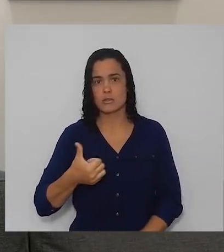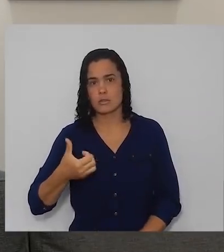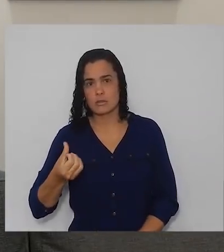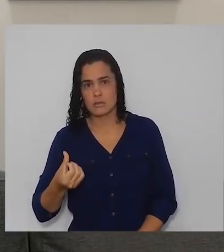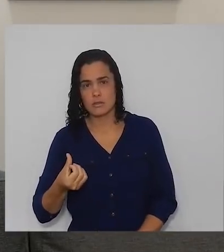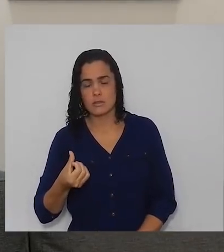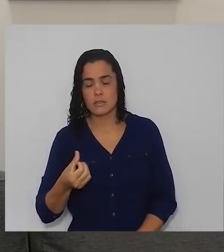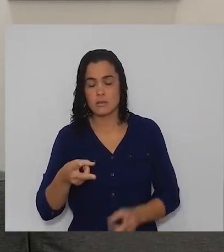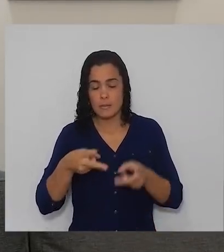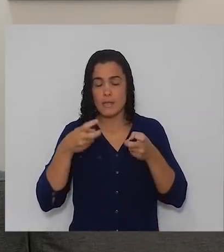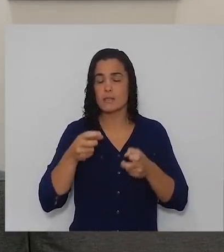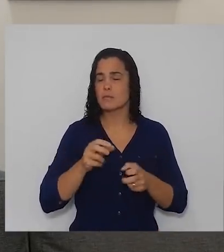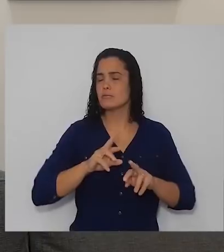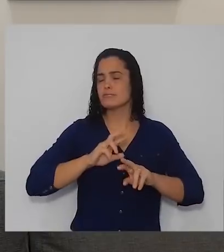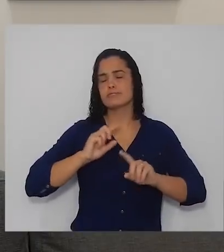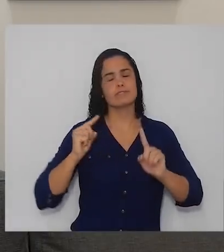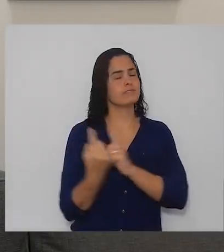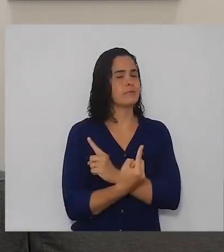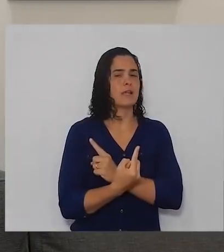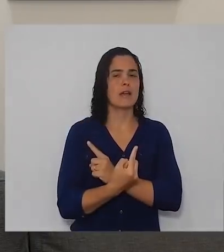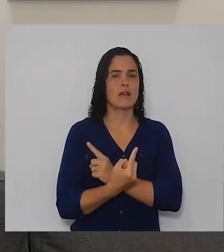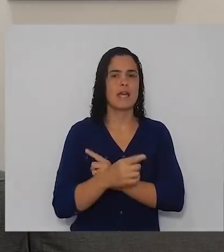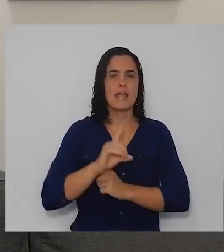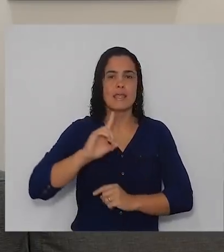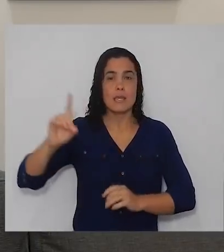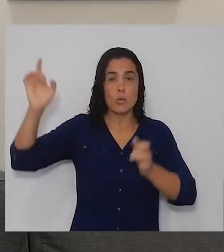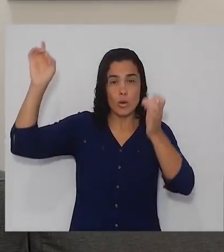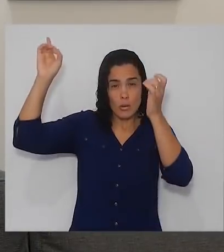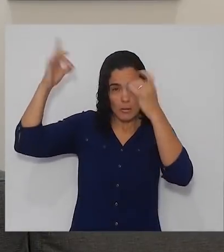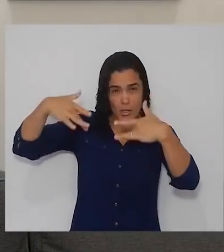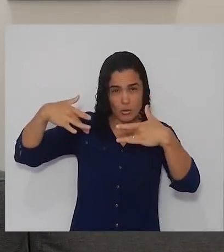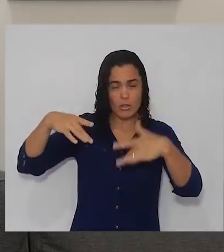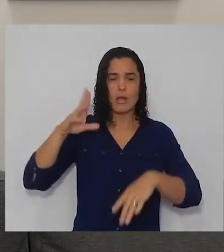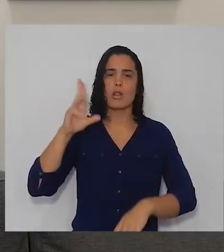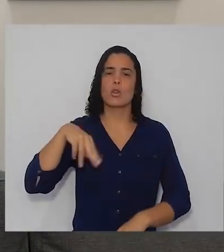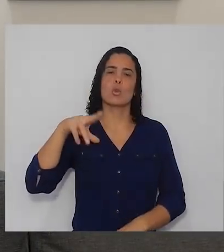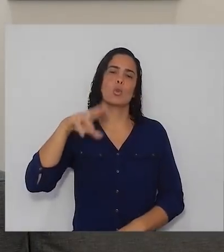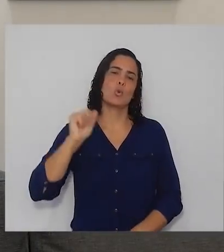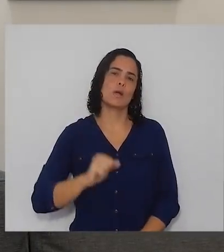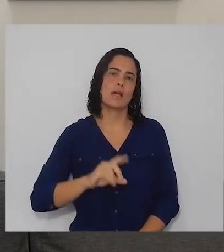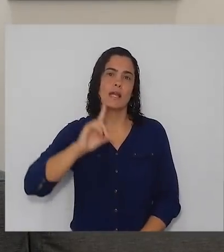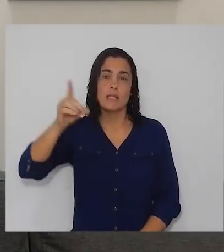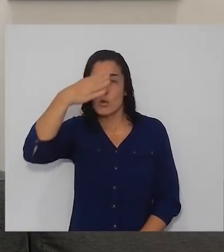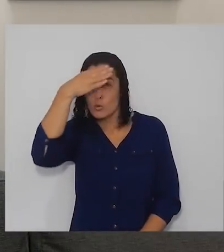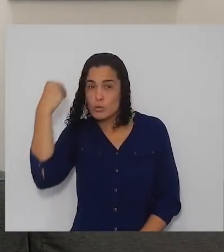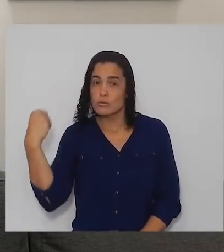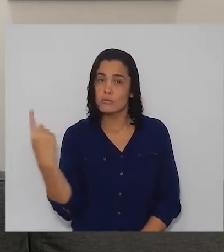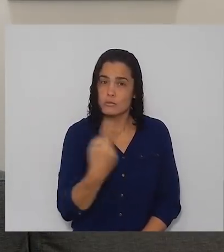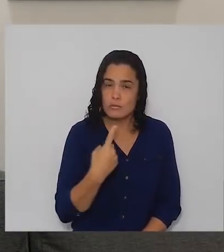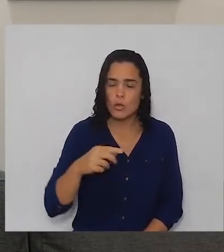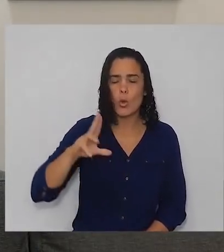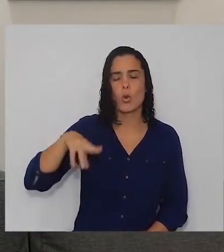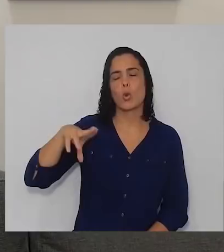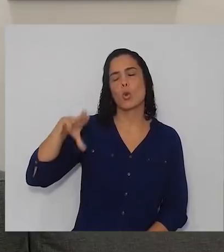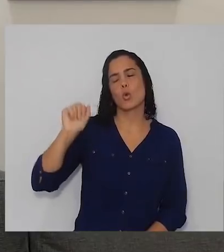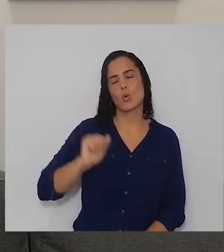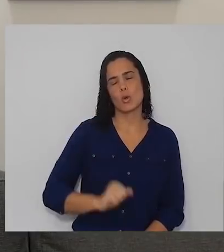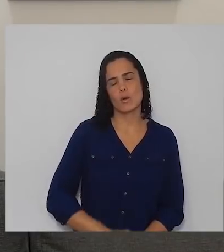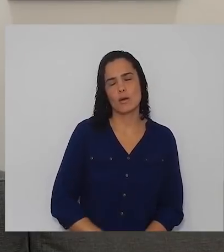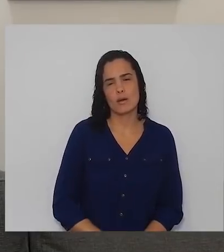16, a gente justamente vê o contrário. Deus nunca nos abandona. Deus não se esquece de